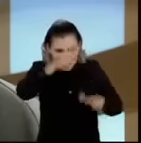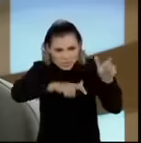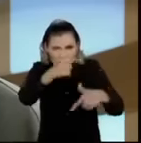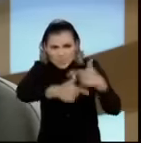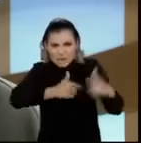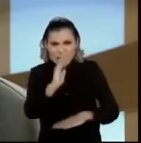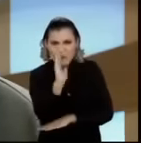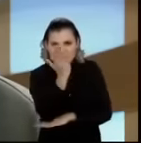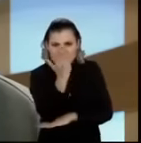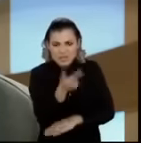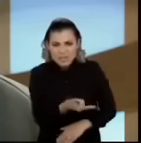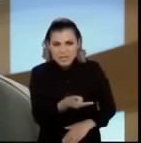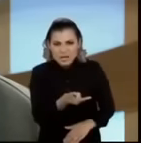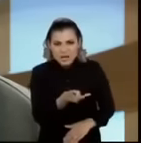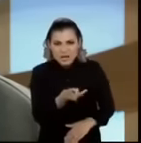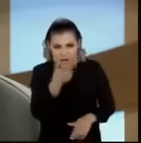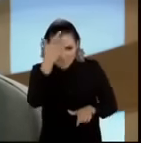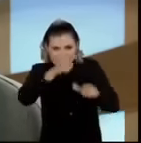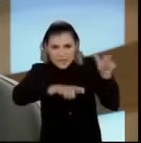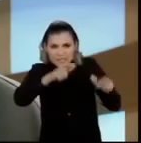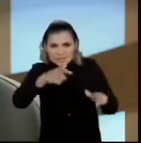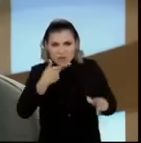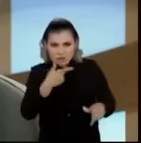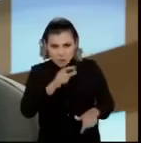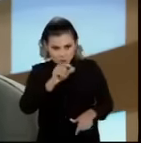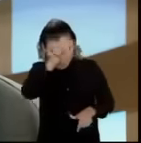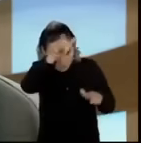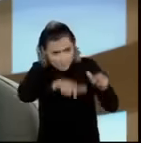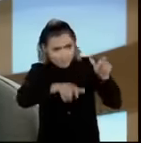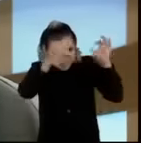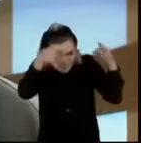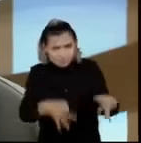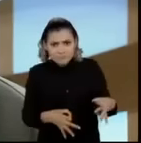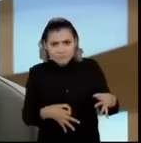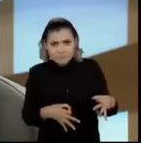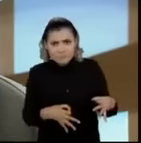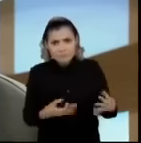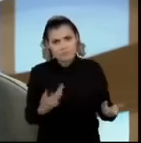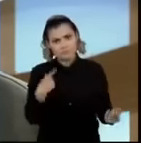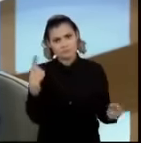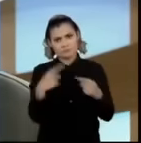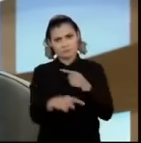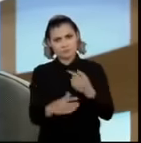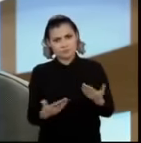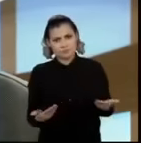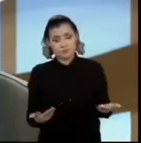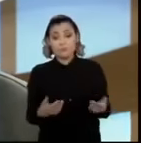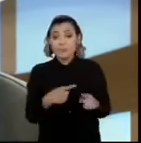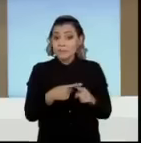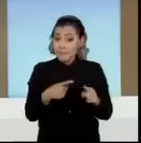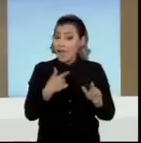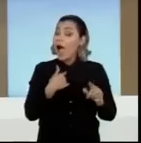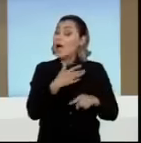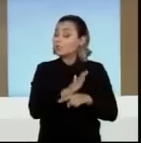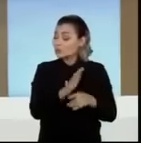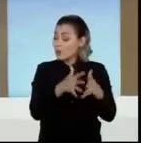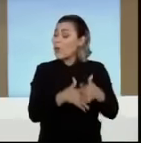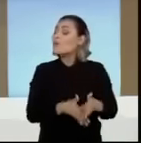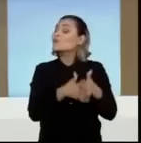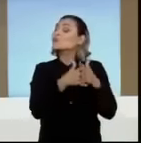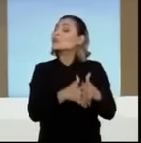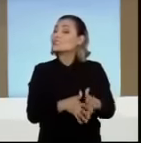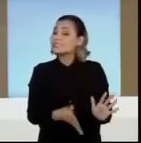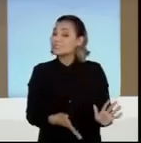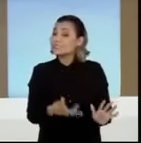indústria madeireira, ou não poder chamar essas pessoas de bem, não me parece adequado. Mas você não acha que isso ajuda a criar essa confusão que a gente